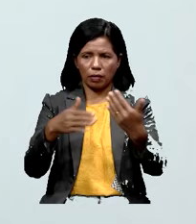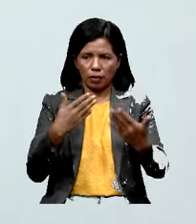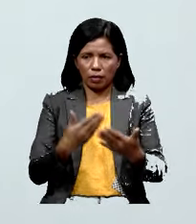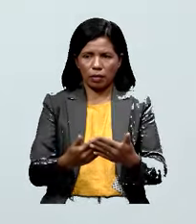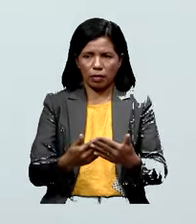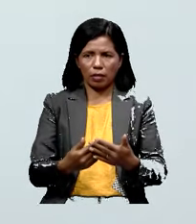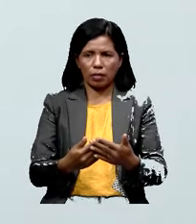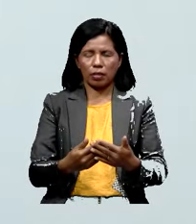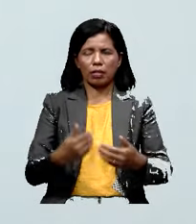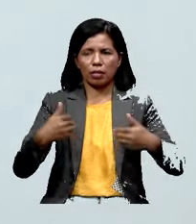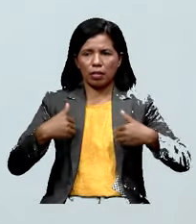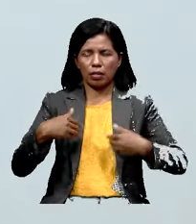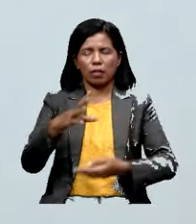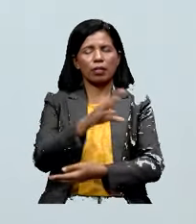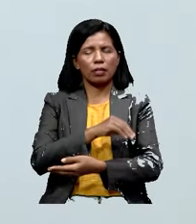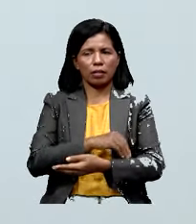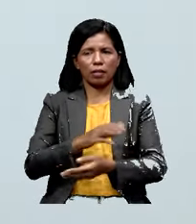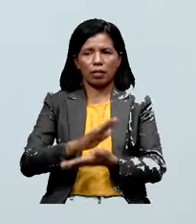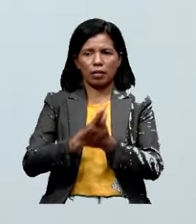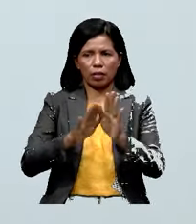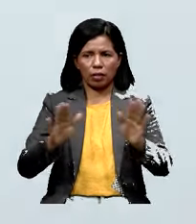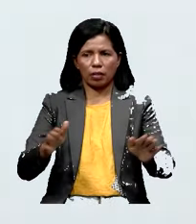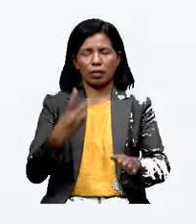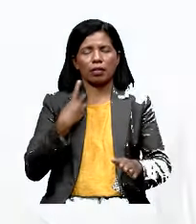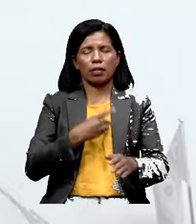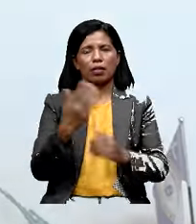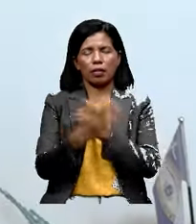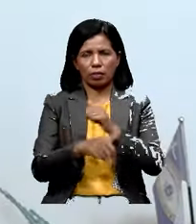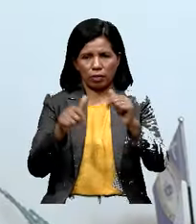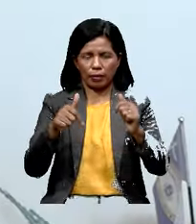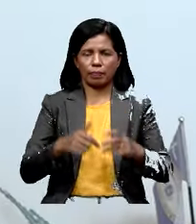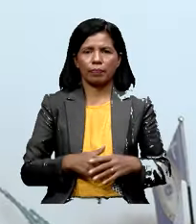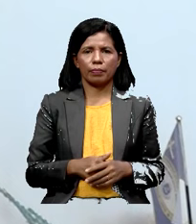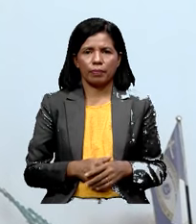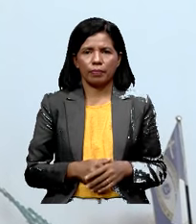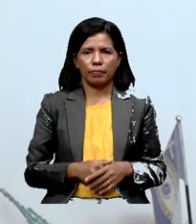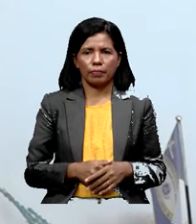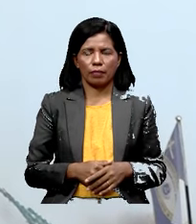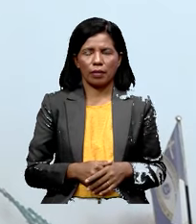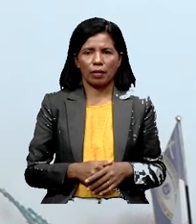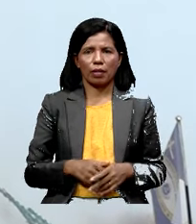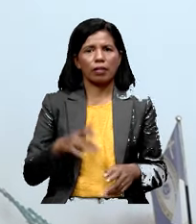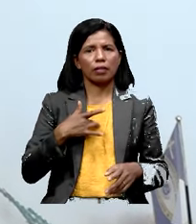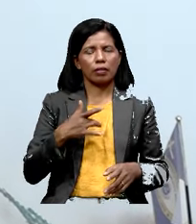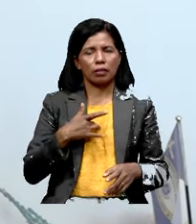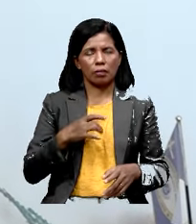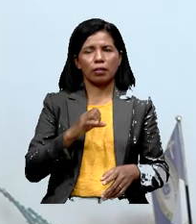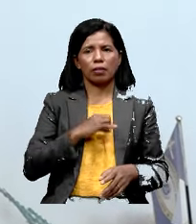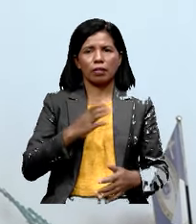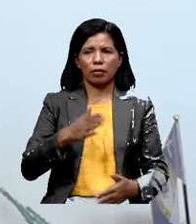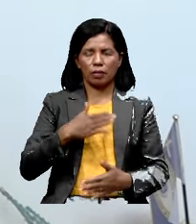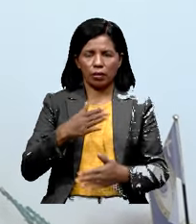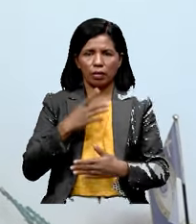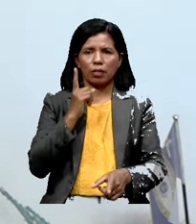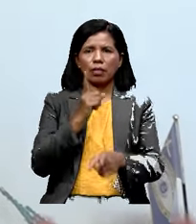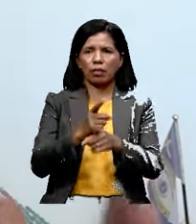hakia kan fatin dame pas be ida itinera ida ne pronto bahau sentimento sente orgulho